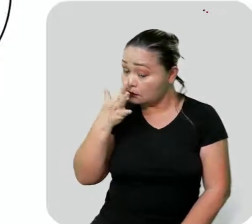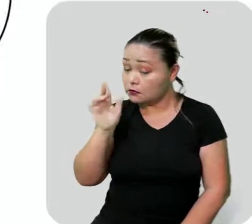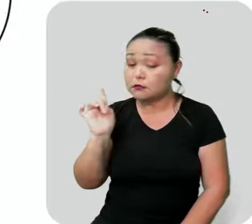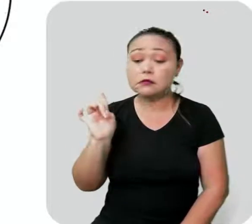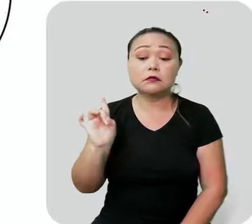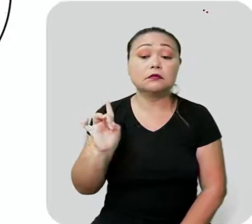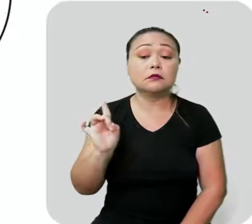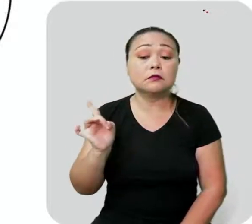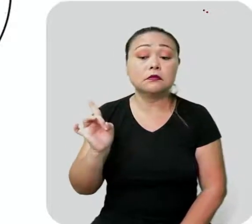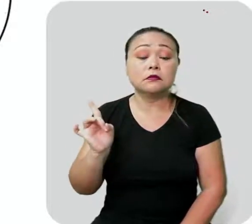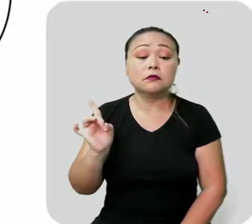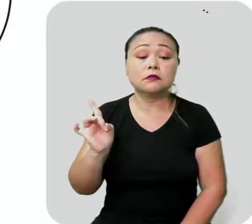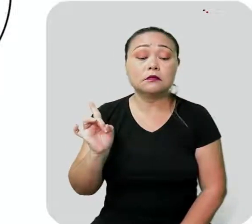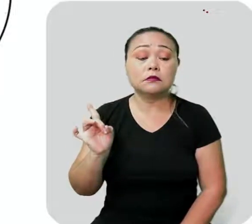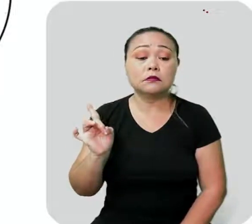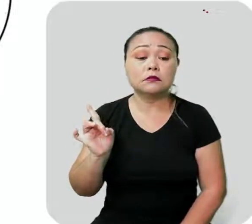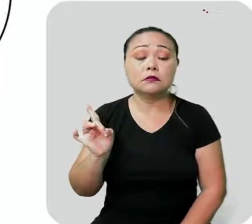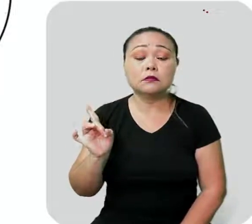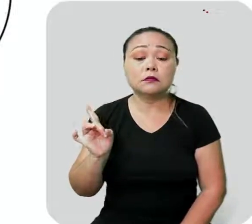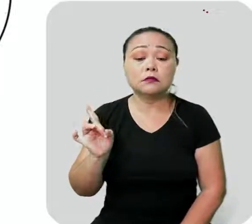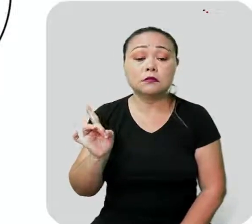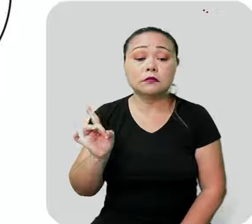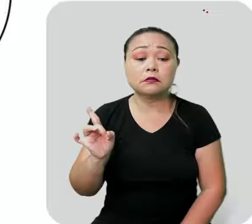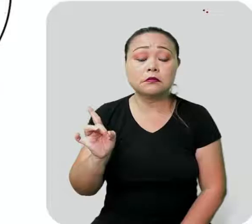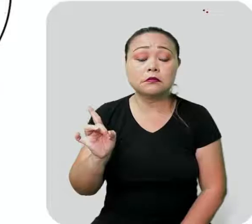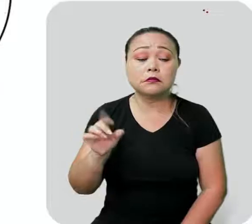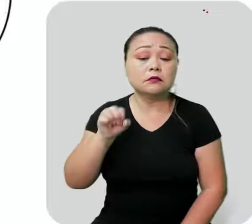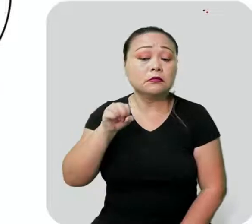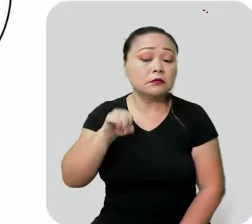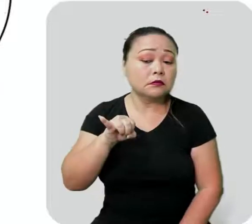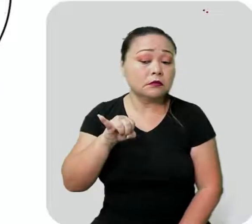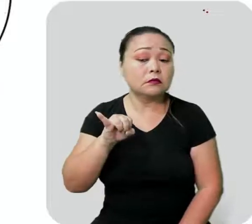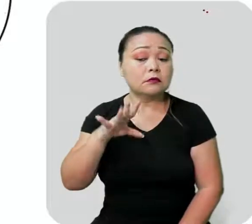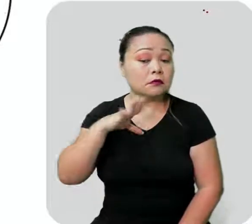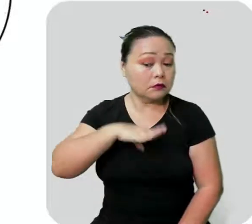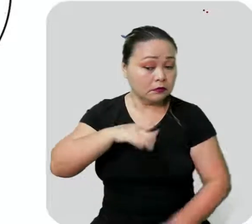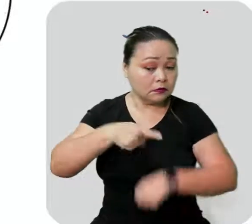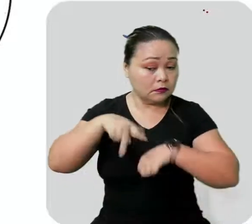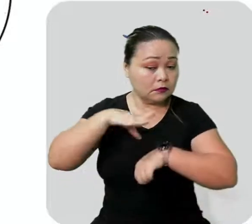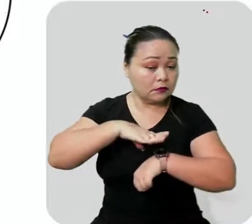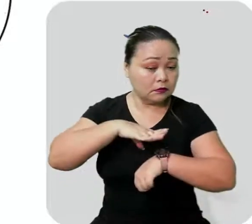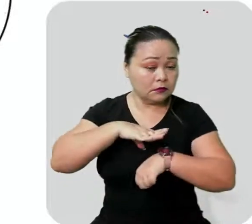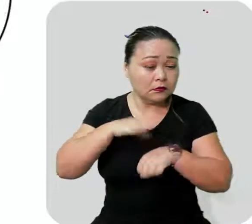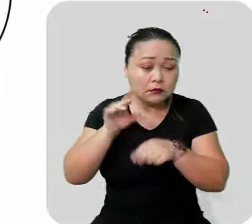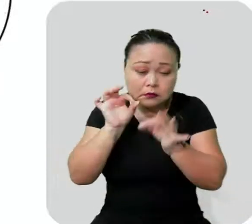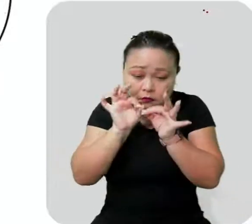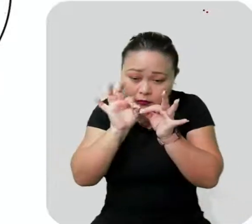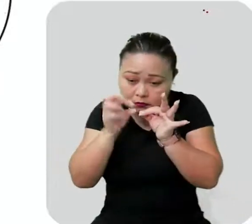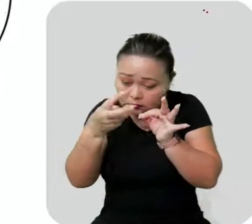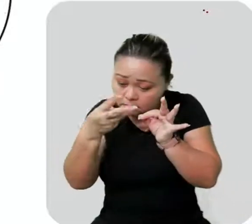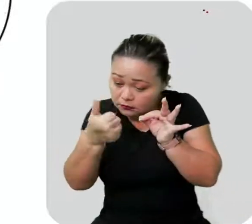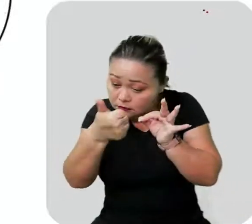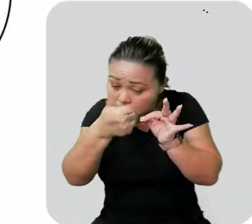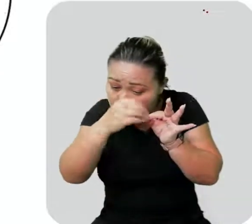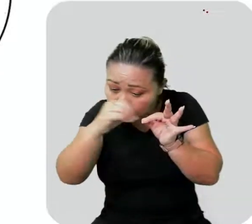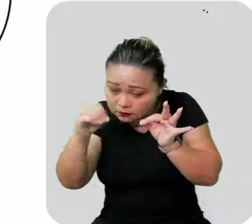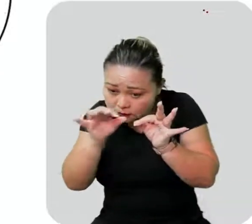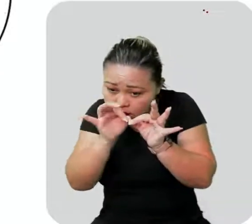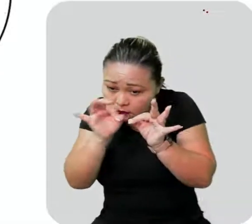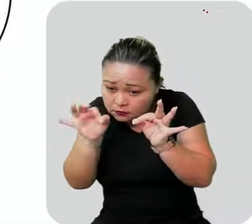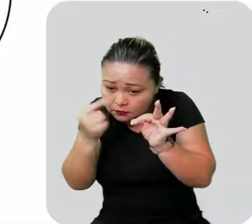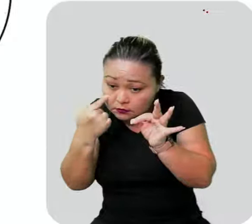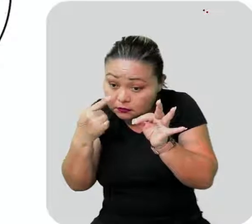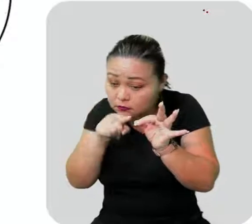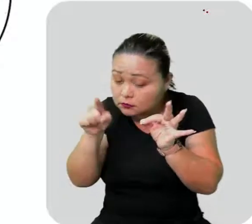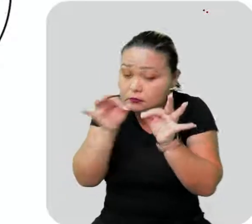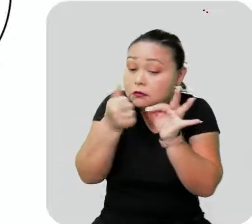e se vocês observarem se Portugal ficasse Apenas estou sem leve daqui